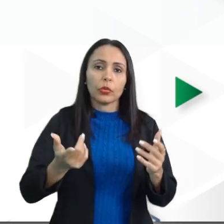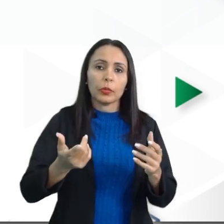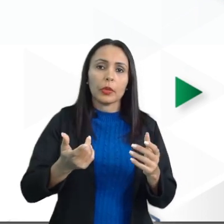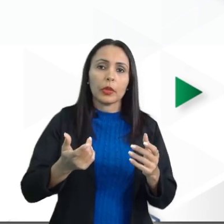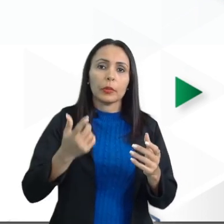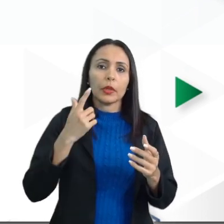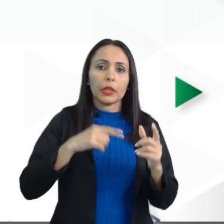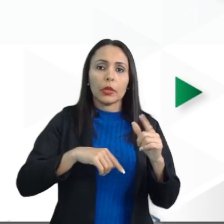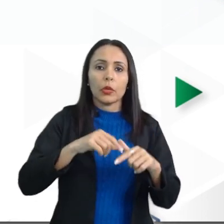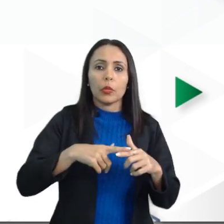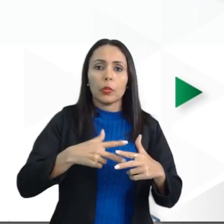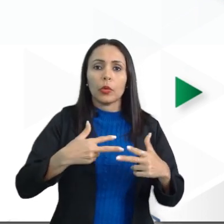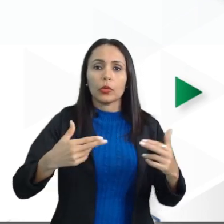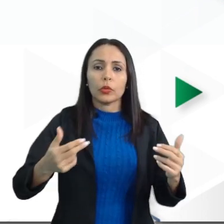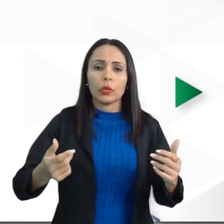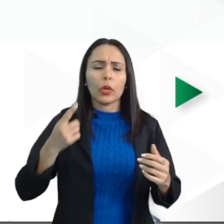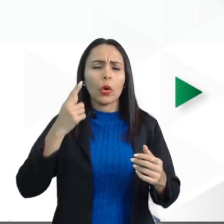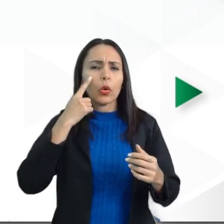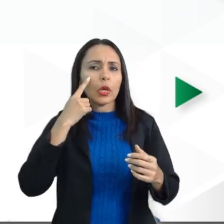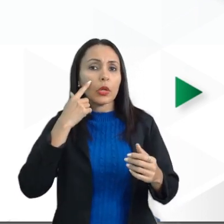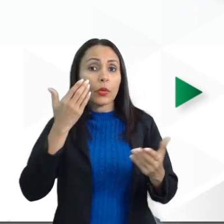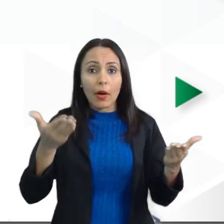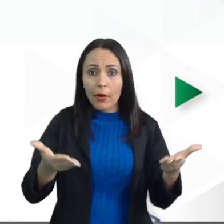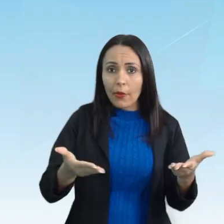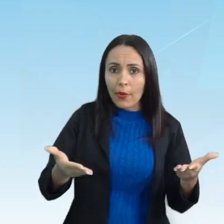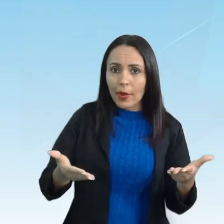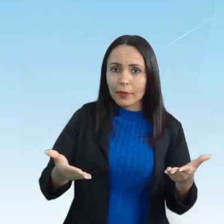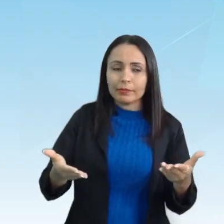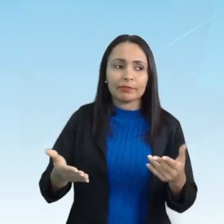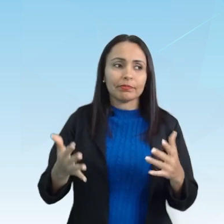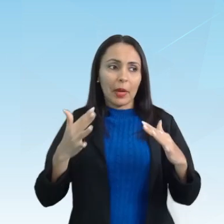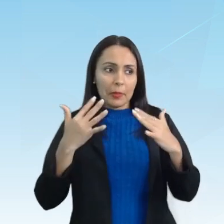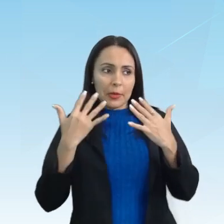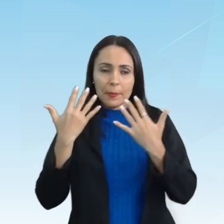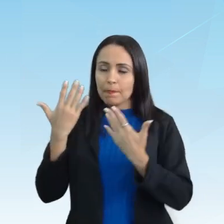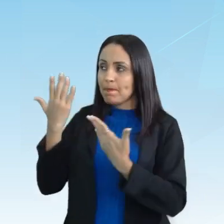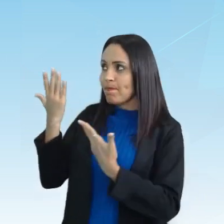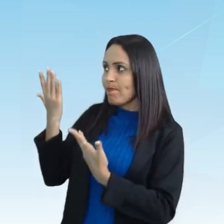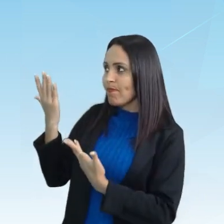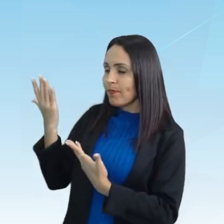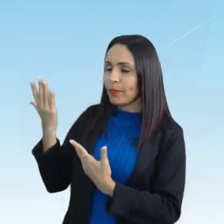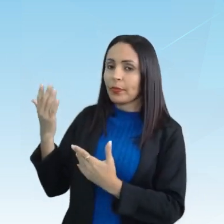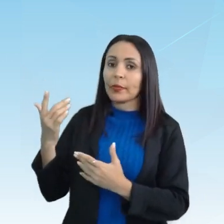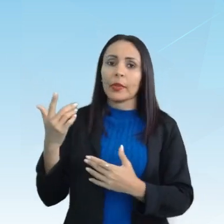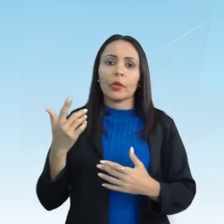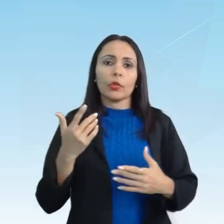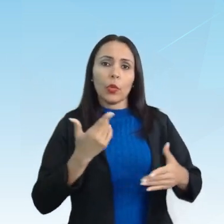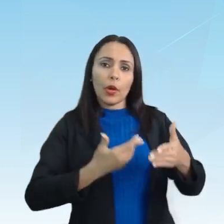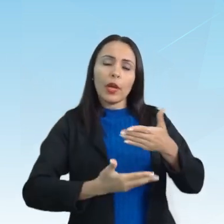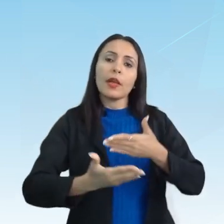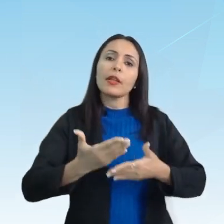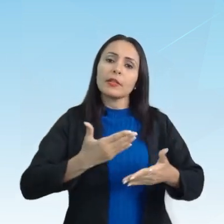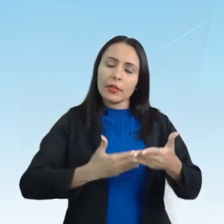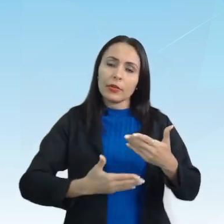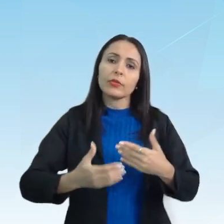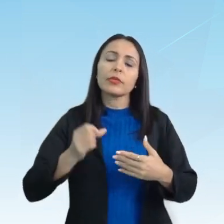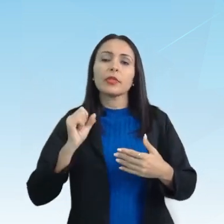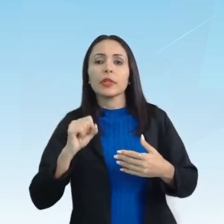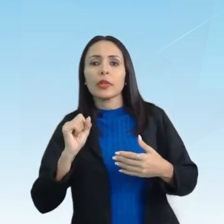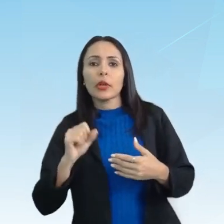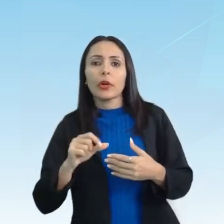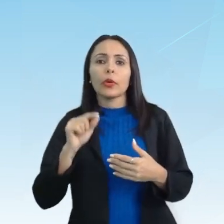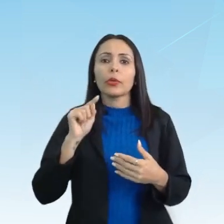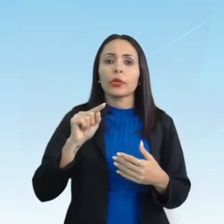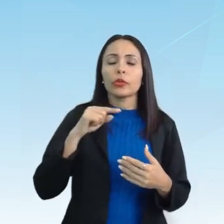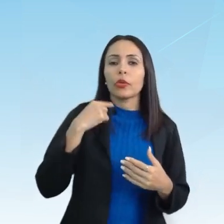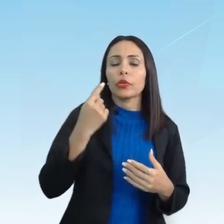produtos orgânicos. Olhando para mim agora, nós temos justamente numa relação dessa, o que é que